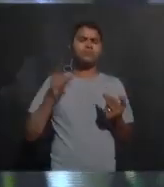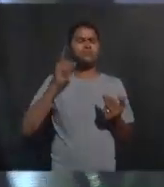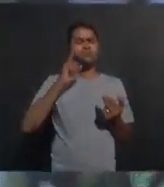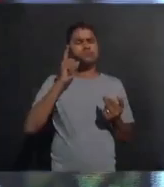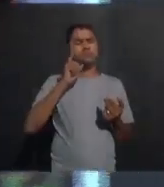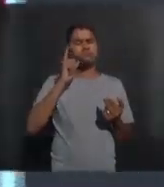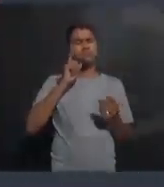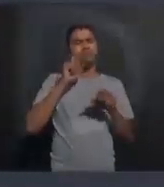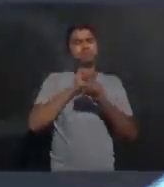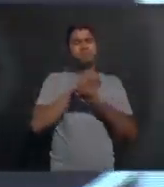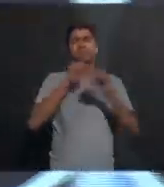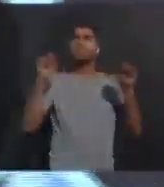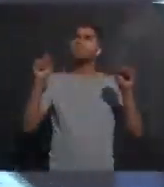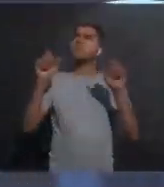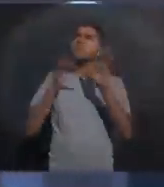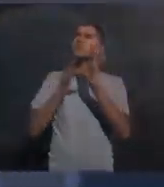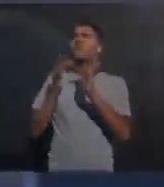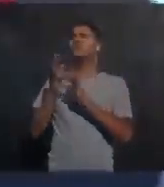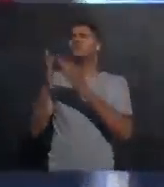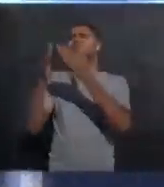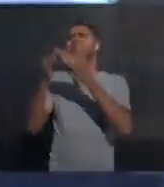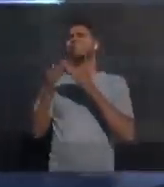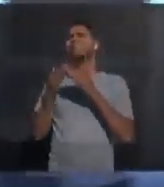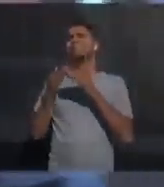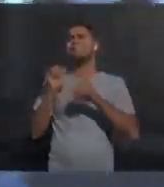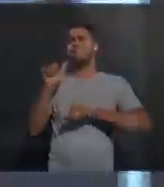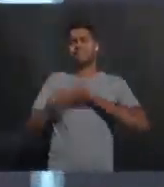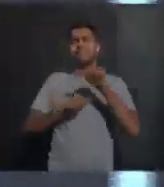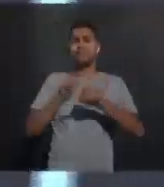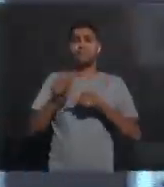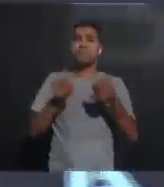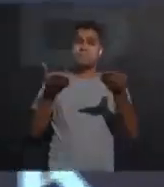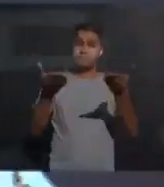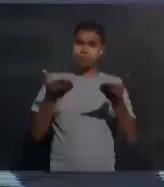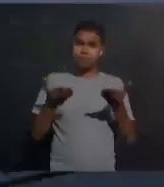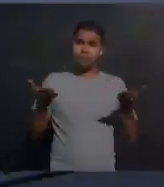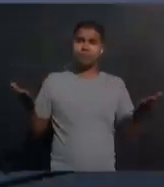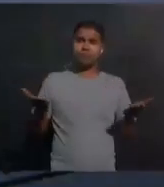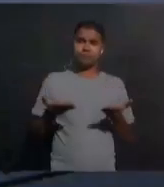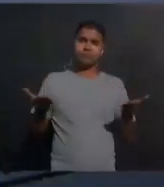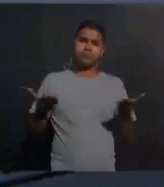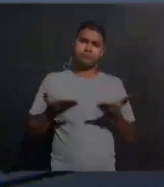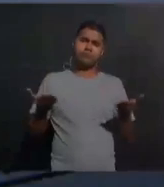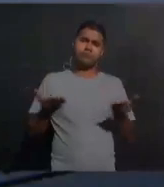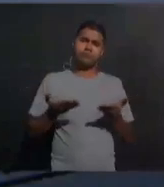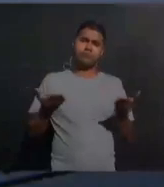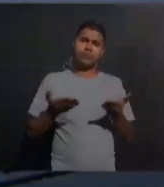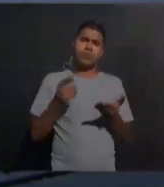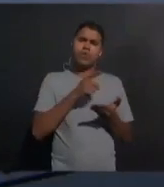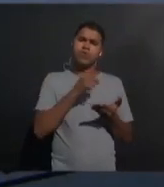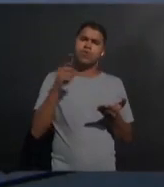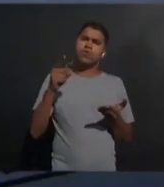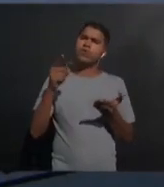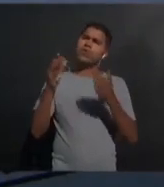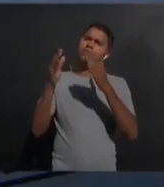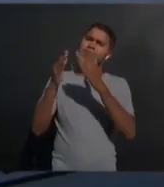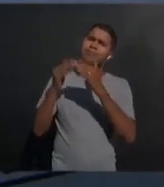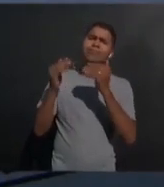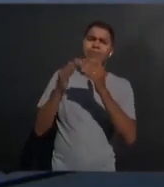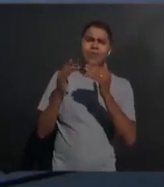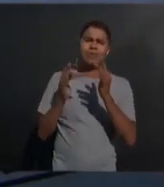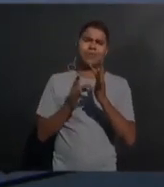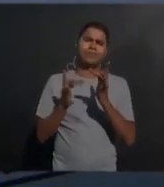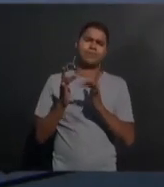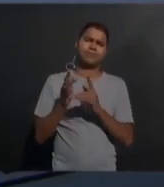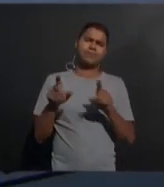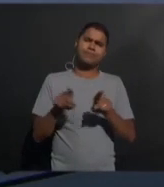eu acordo eu peço jesus para me transformar por isso eu quero te convidar nessa noite você pedir pra jesus também